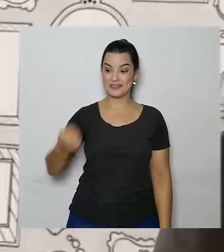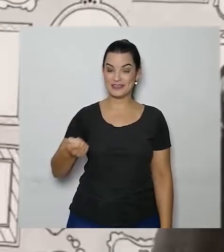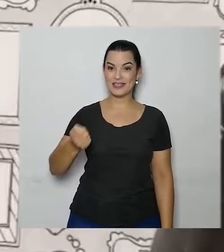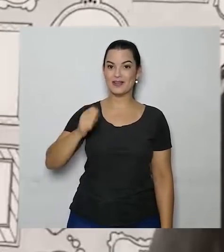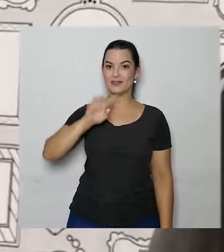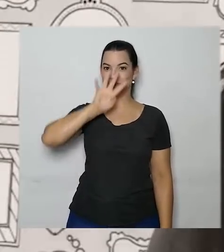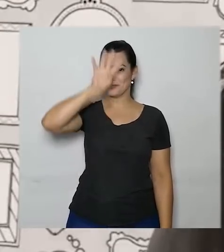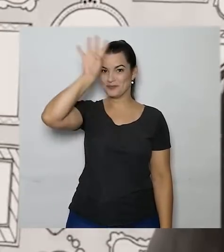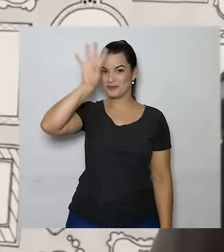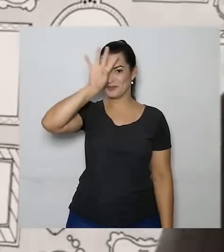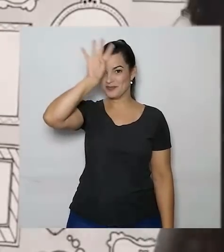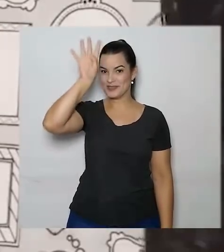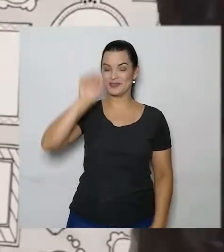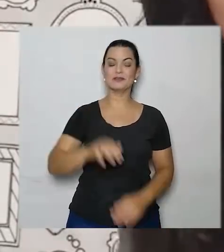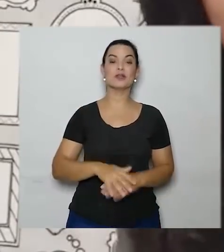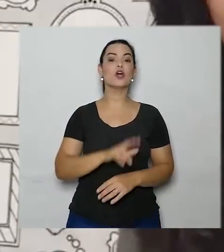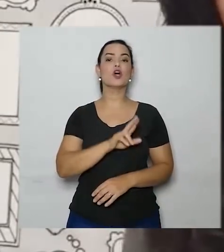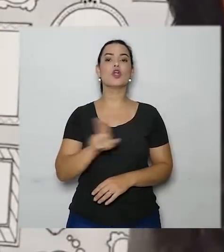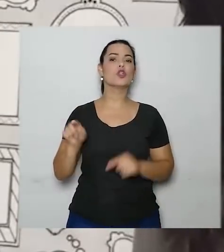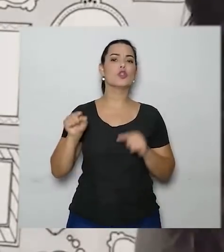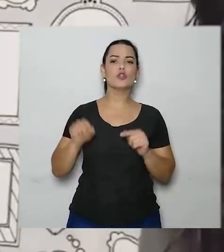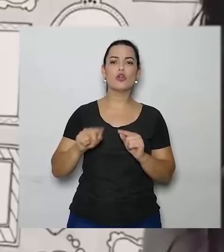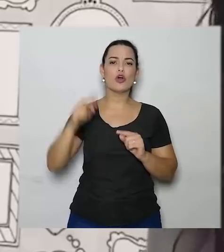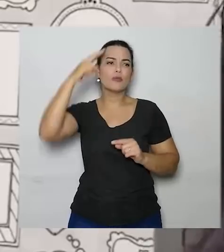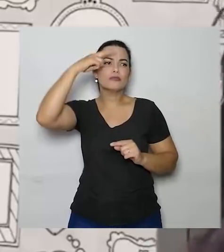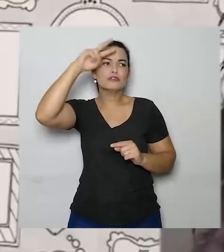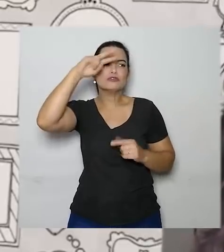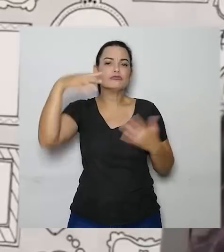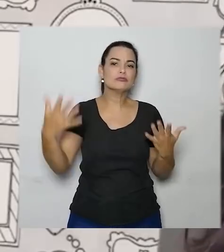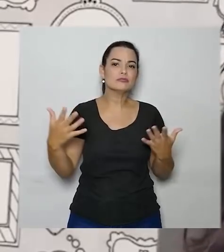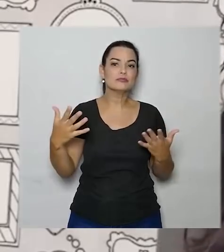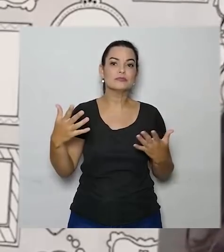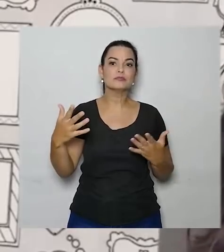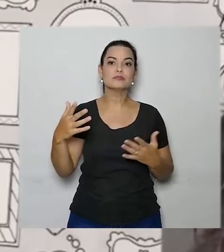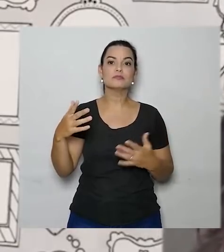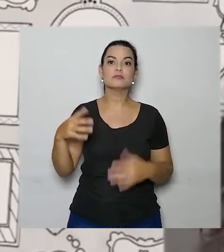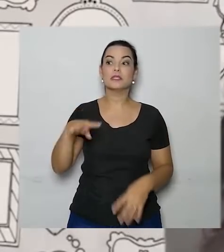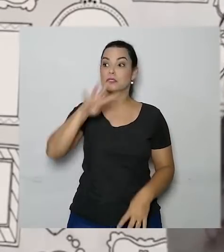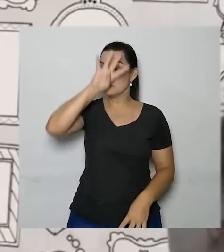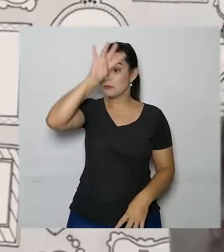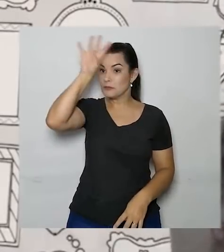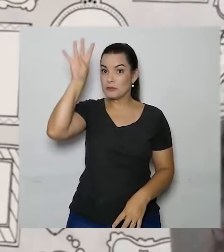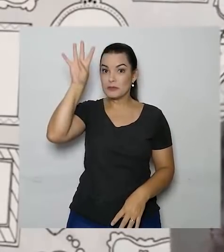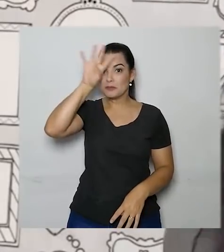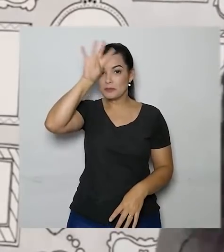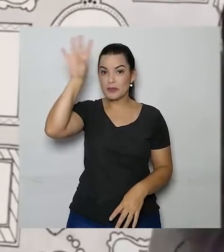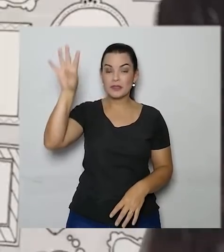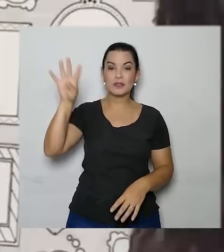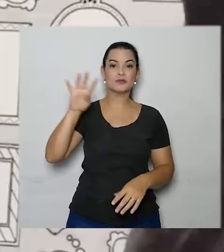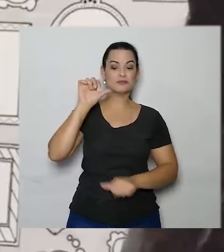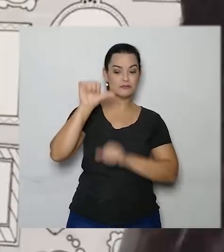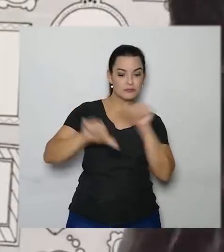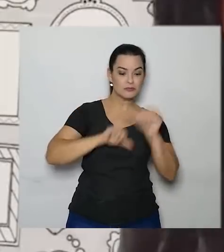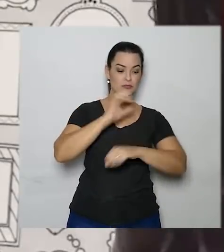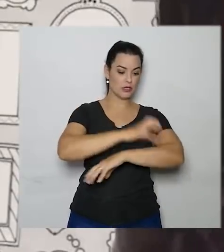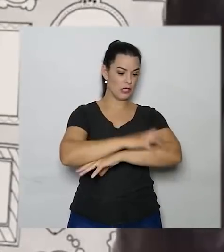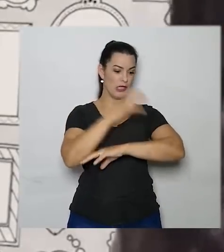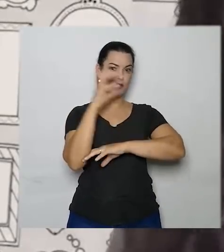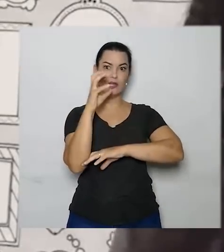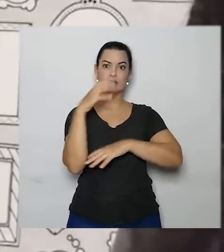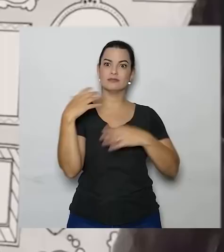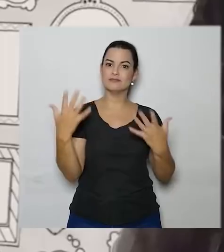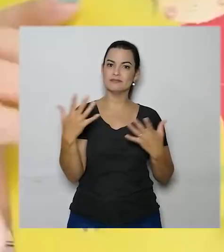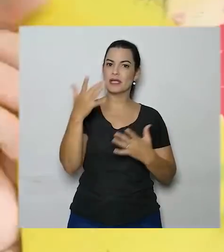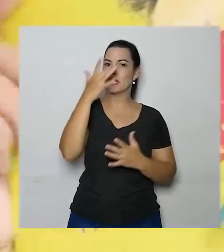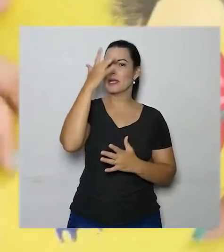Pedro. E o nome dessa história é... Pedro vira porco espinho. E quem escreveu